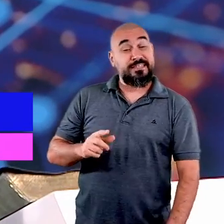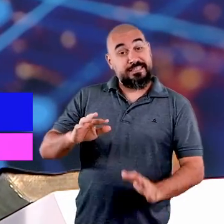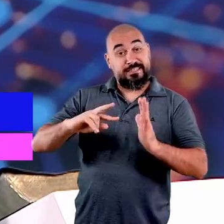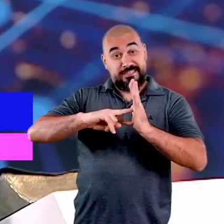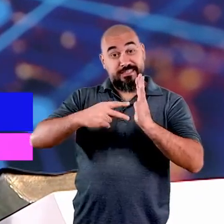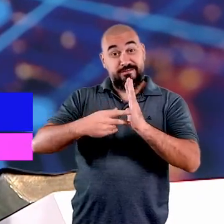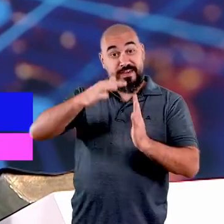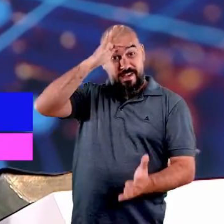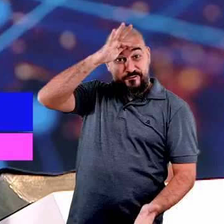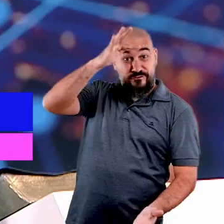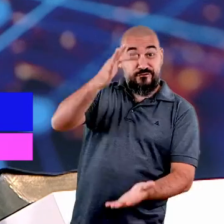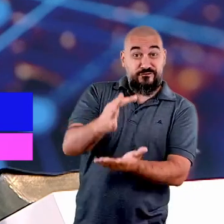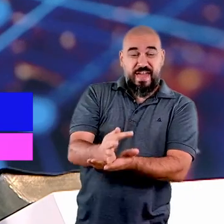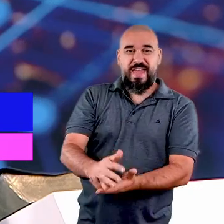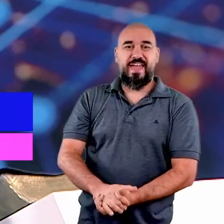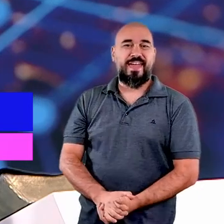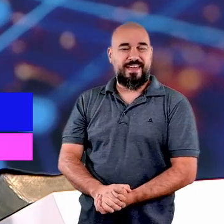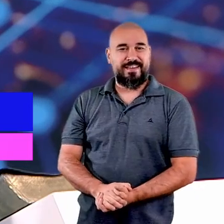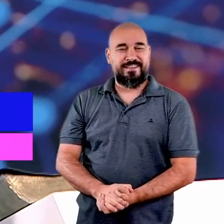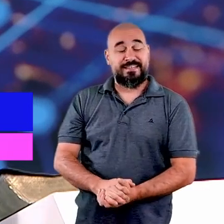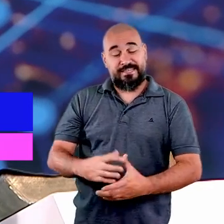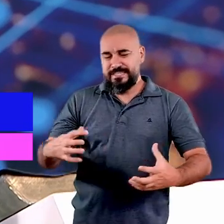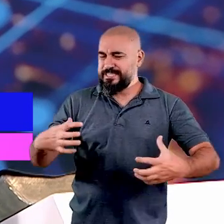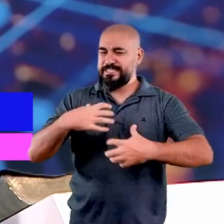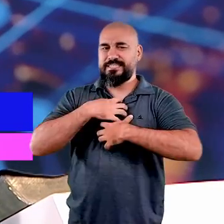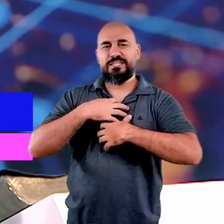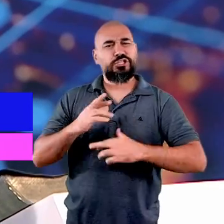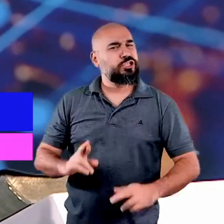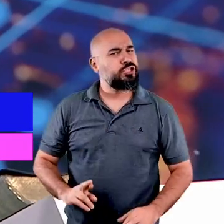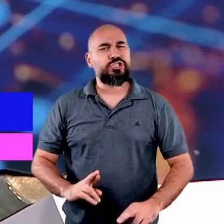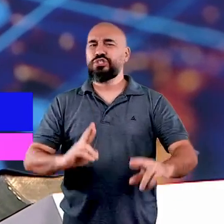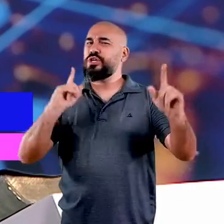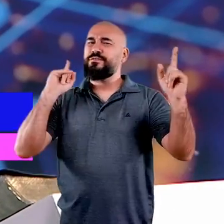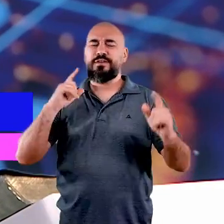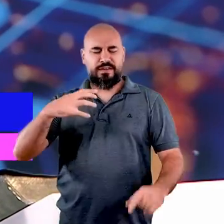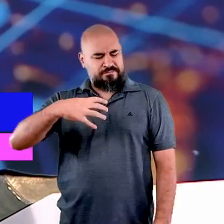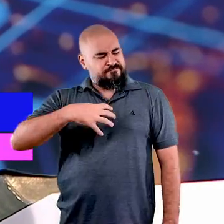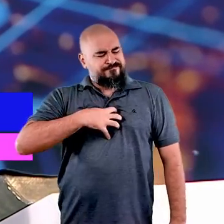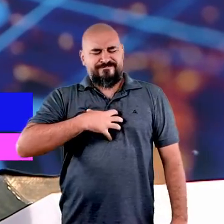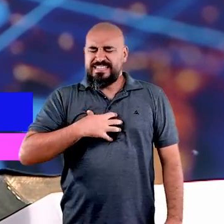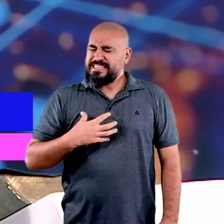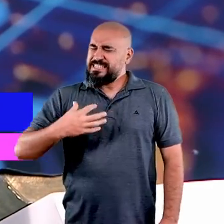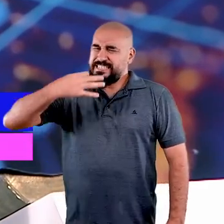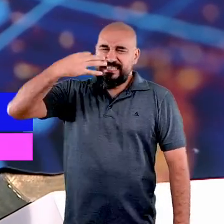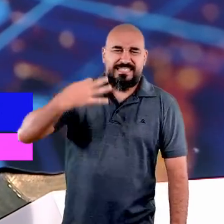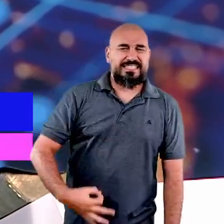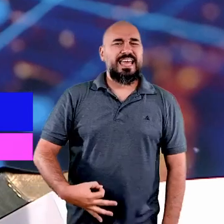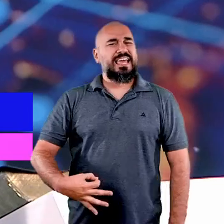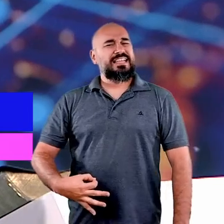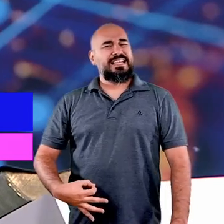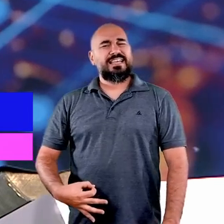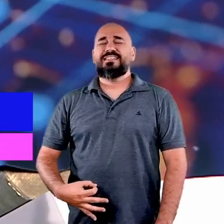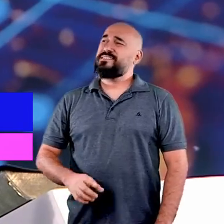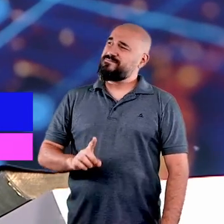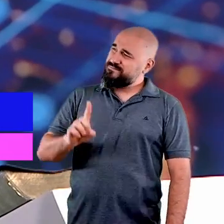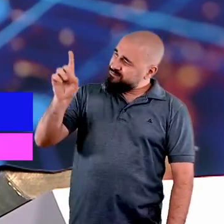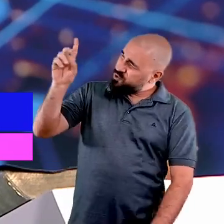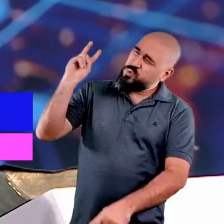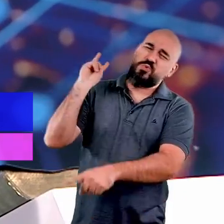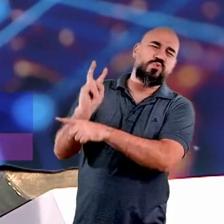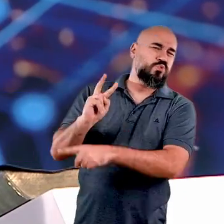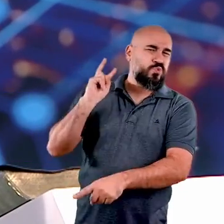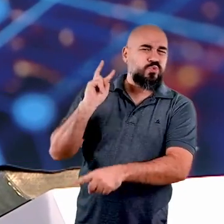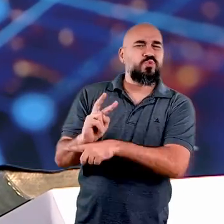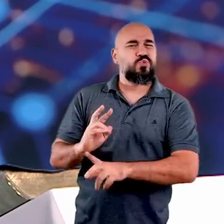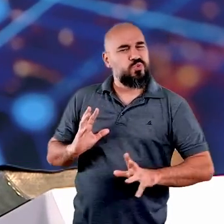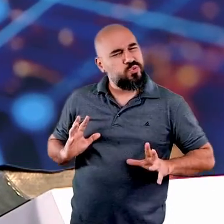que ninguém vê, é sentir o que ninguém sente, porque você tem uma certeza de que Deus está cuidando de